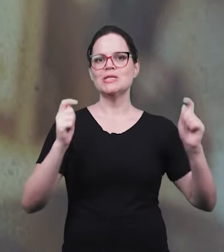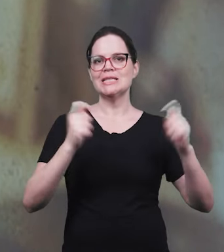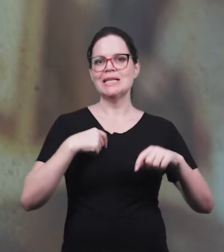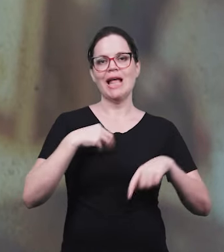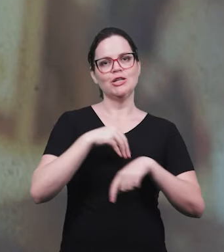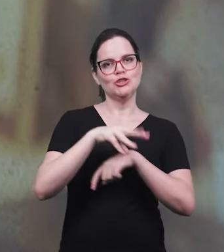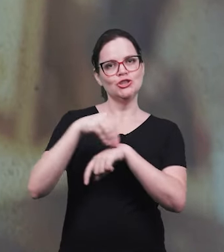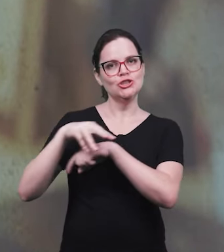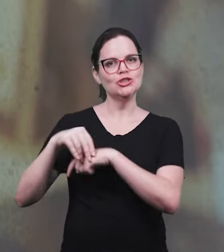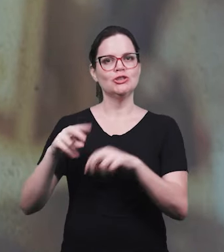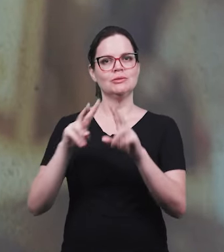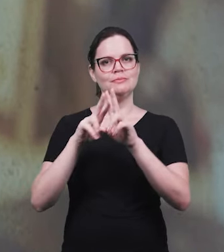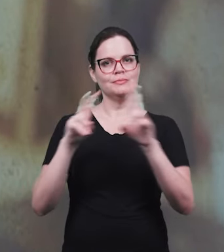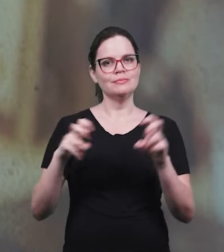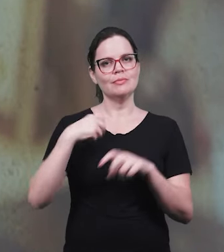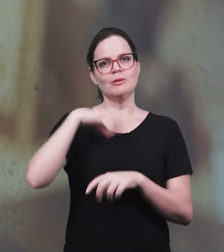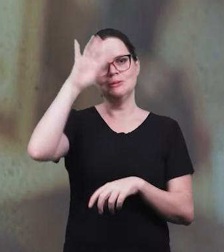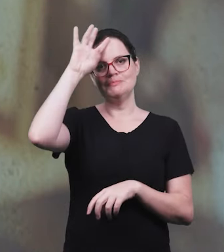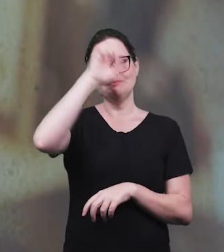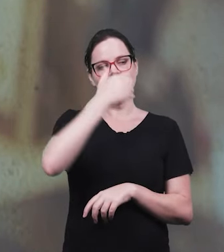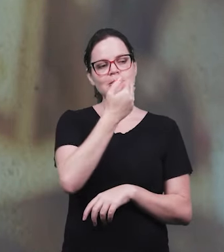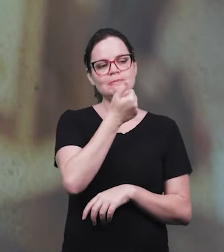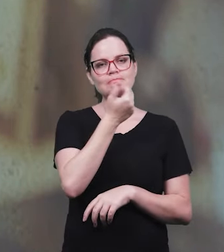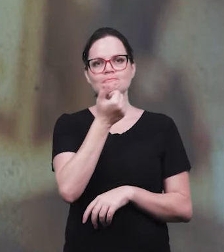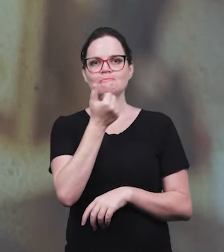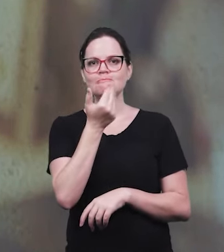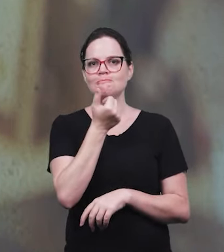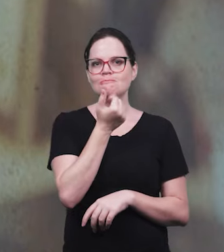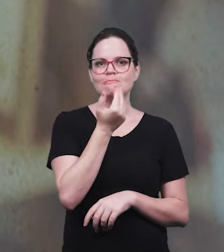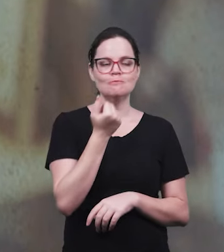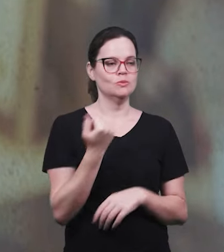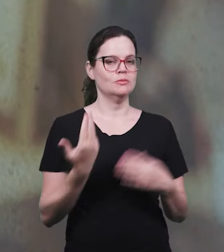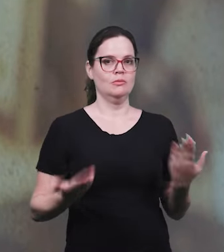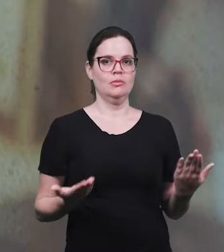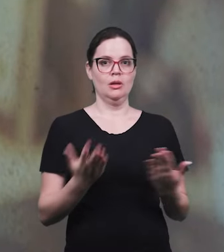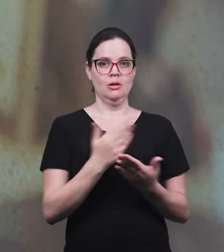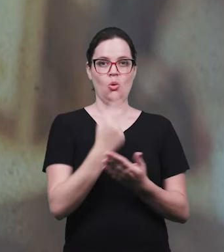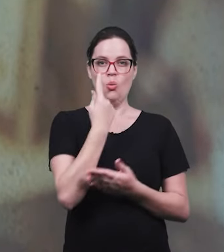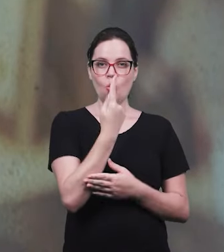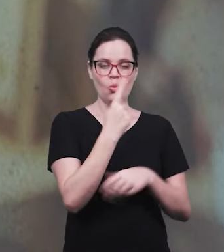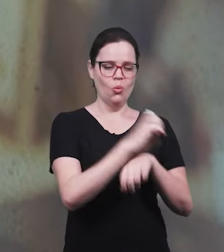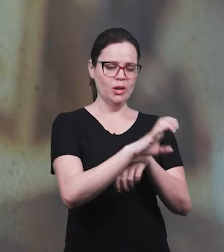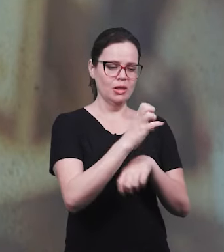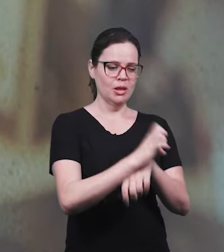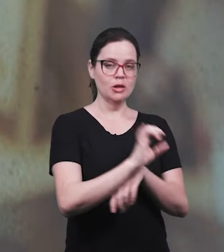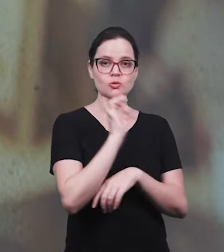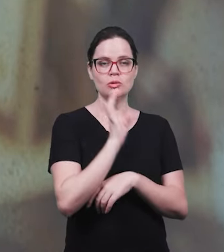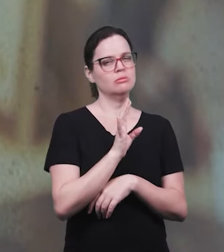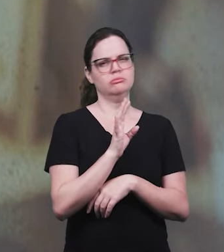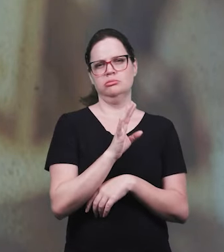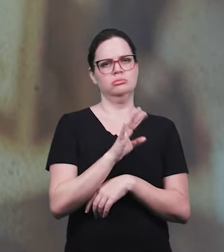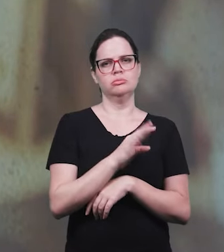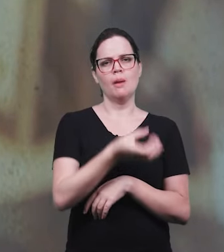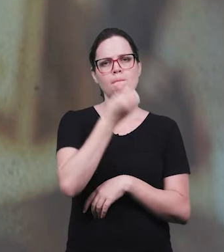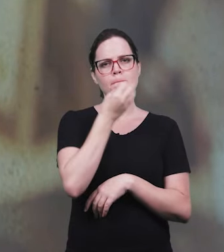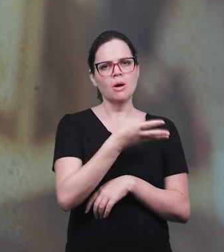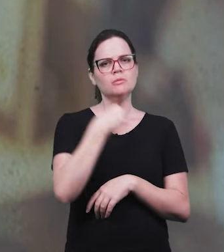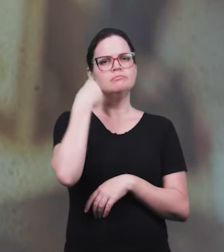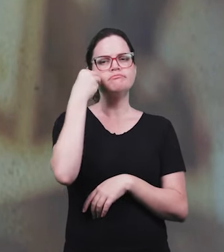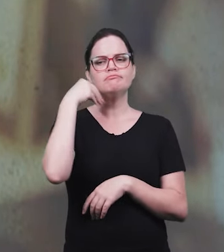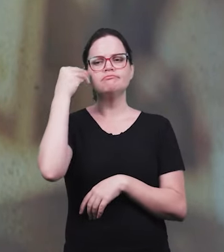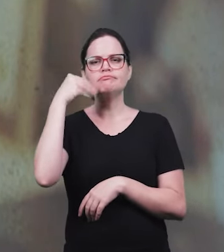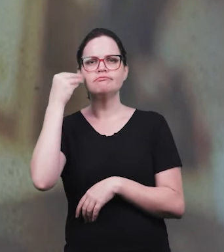recomendar. Então, não aconselharia alguém ficar durante todo o curso num único estágio. Então, o ideal é que ele possa, é claro,